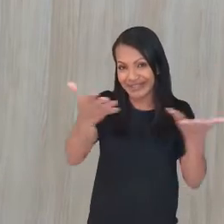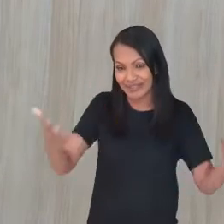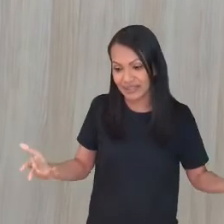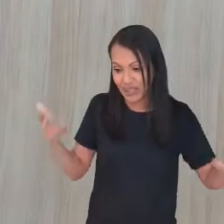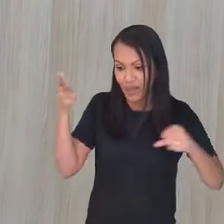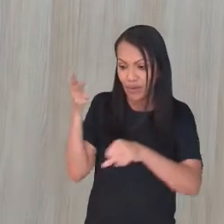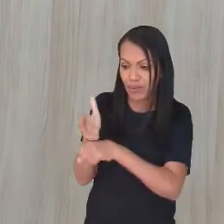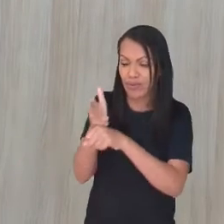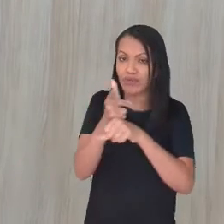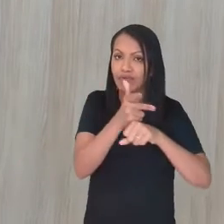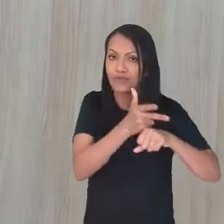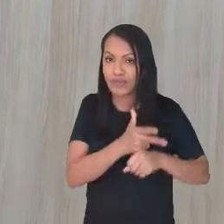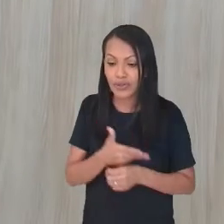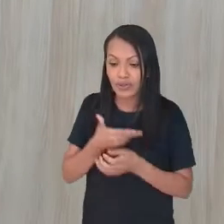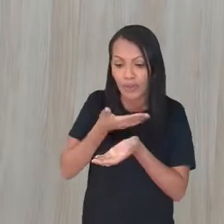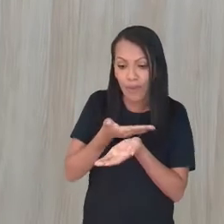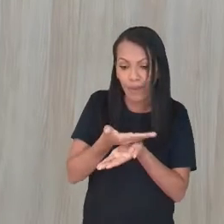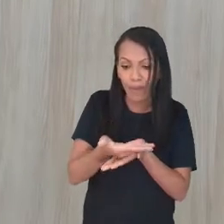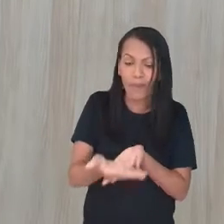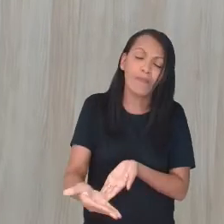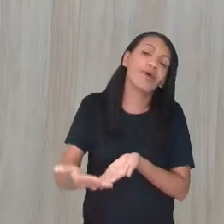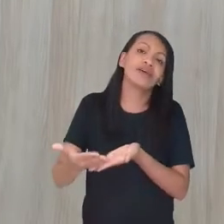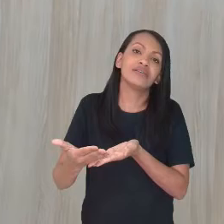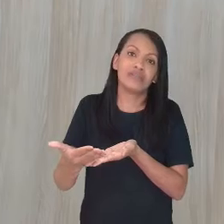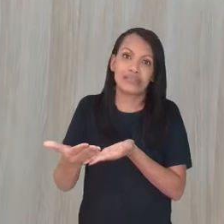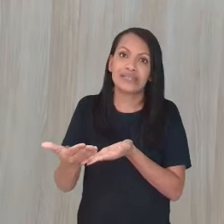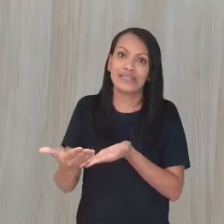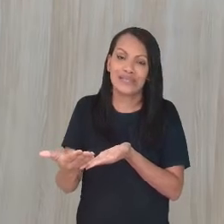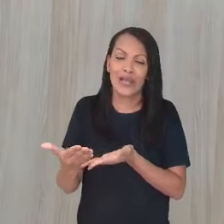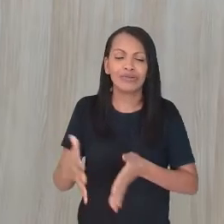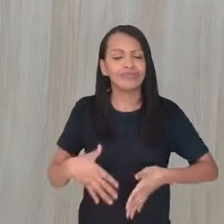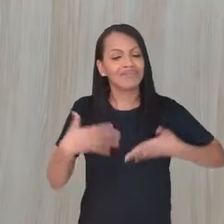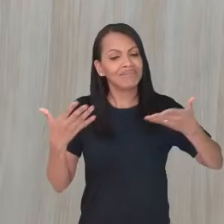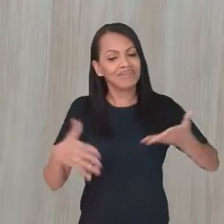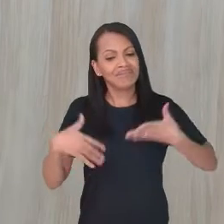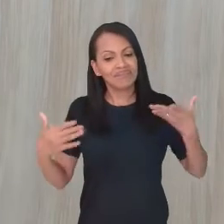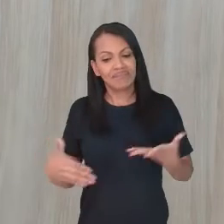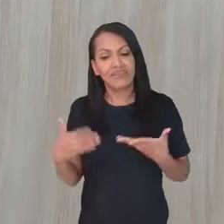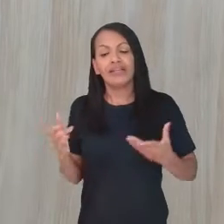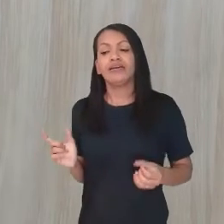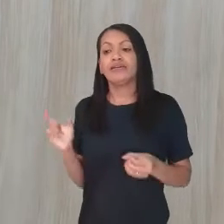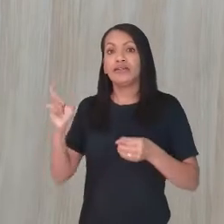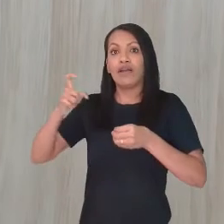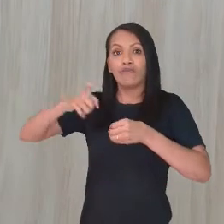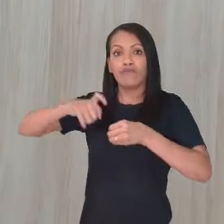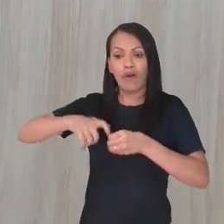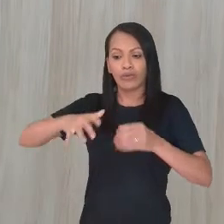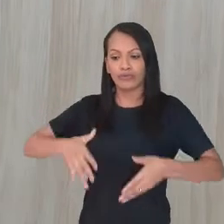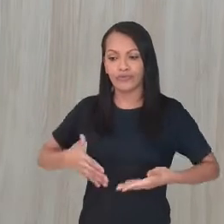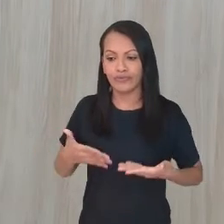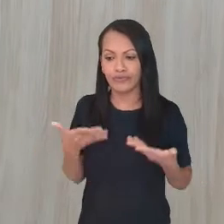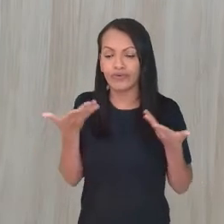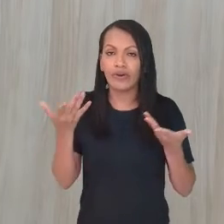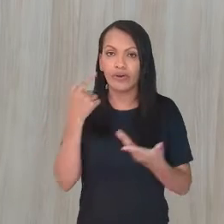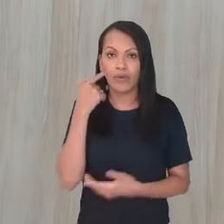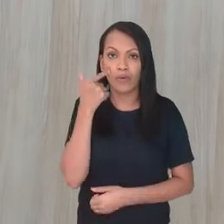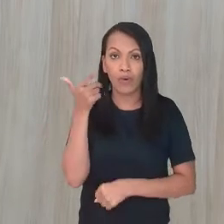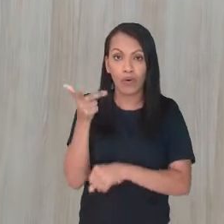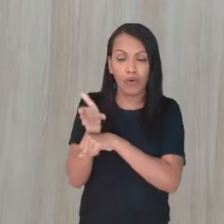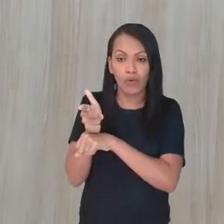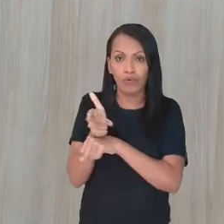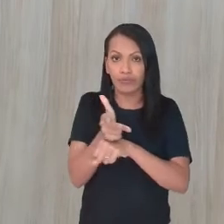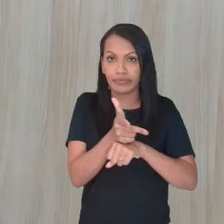começar nesse clima aí de recomeço. Não é? A gente vai retomar. E aí eu trouxe um